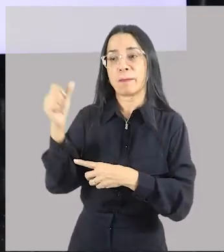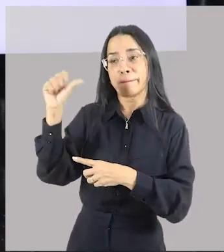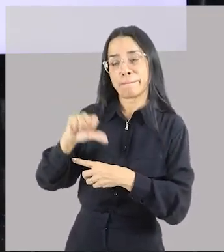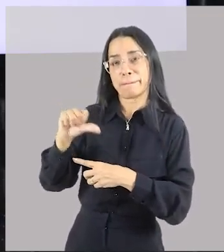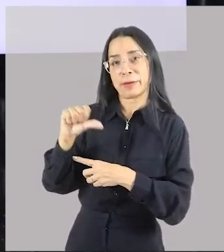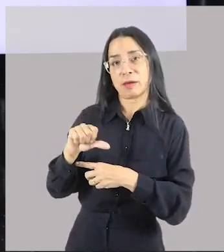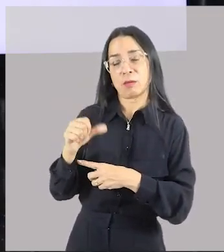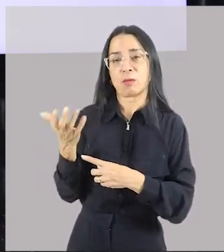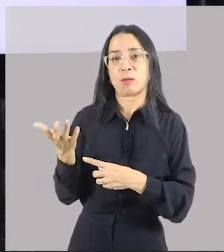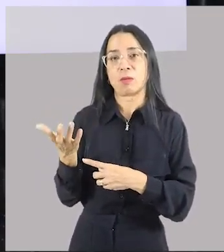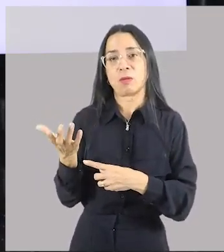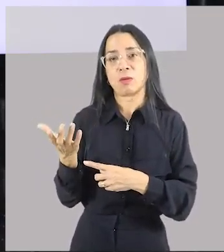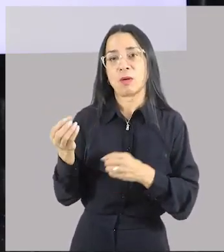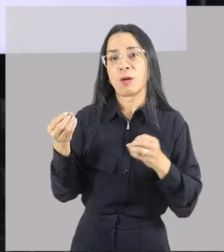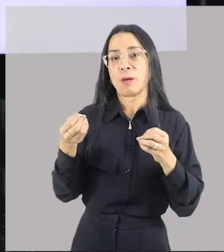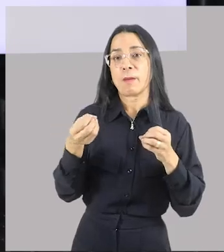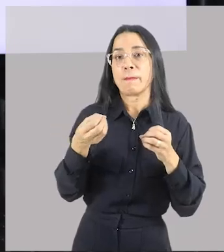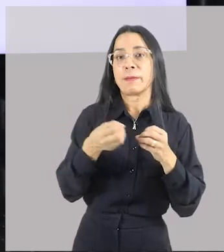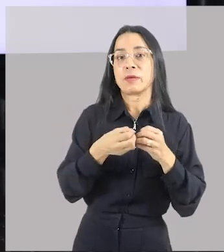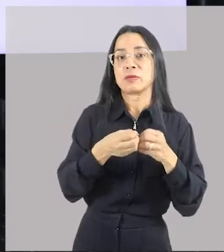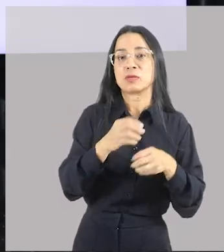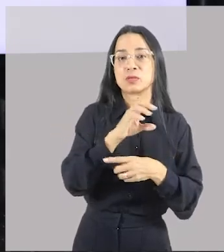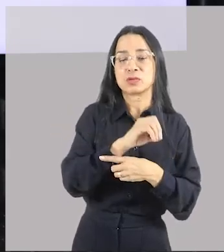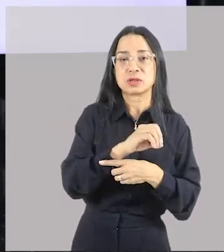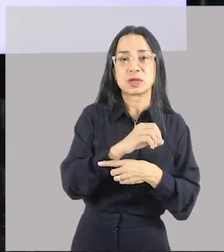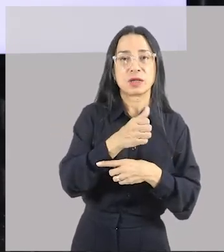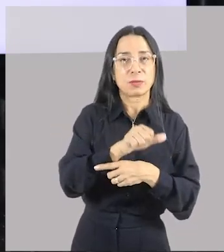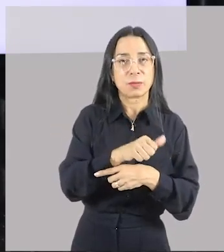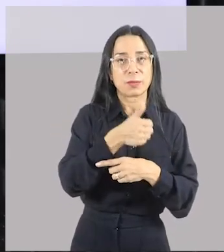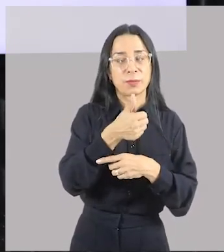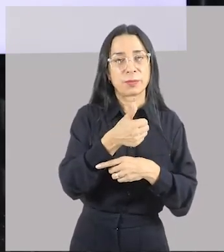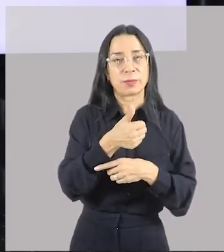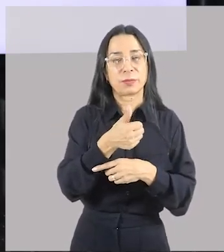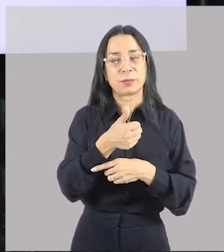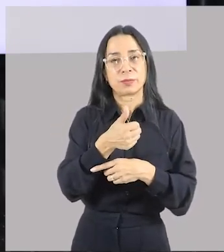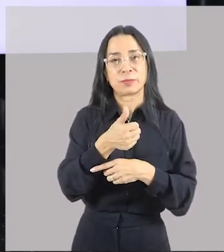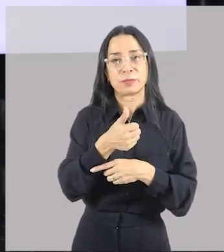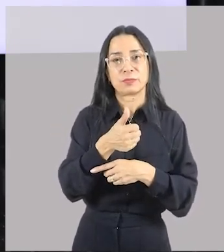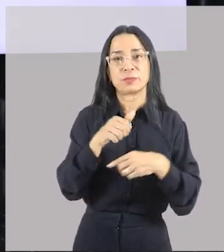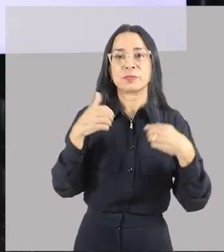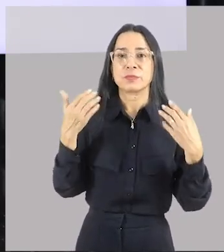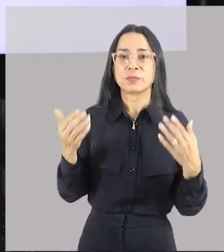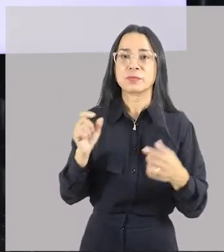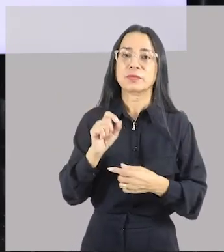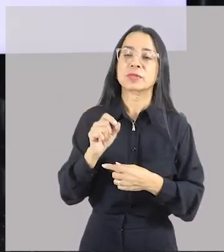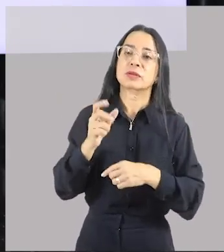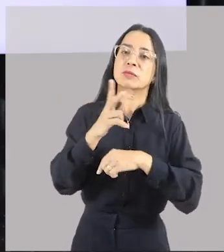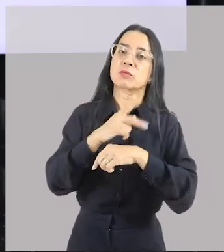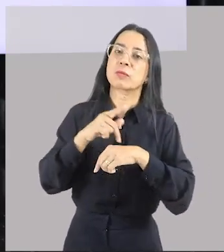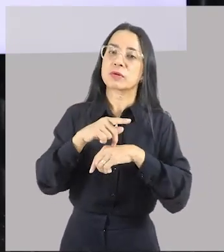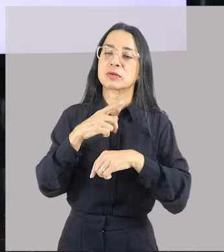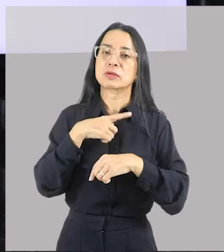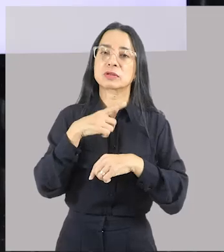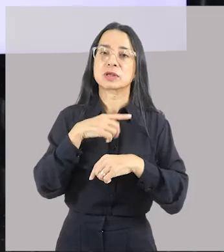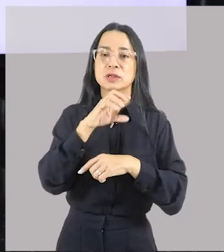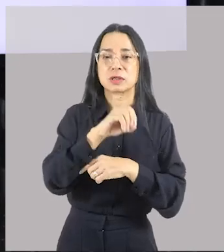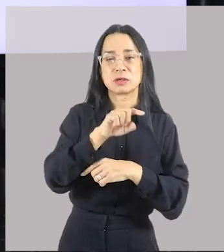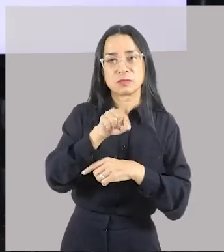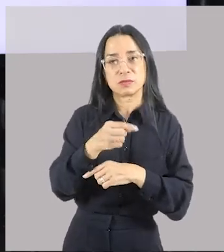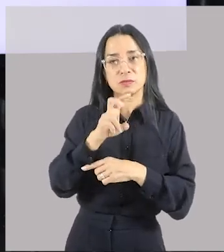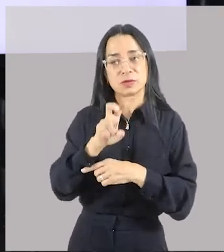situação. Quanto mais próximo de 0, melhor é a situação. Então, nesse caso, se um país tem